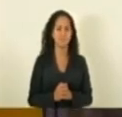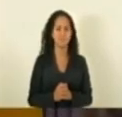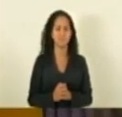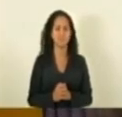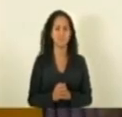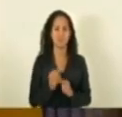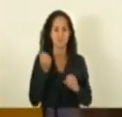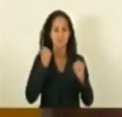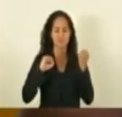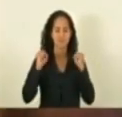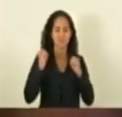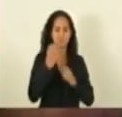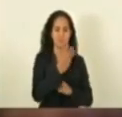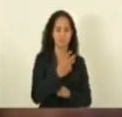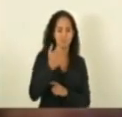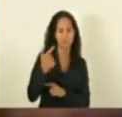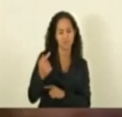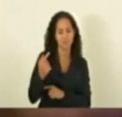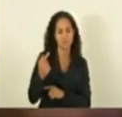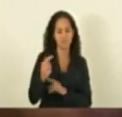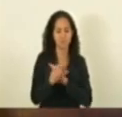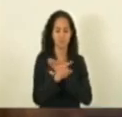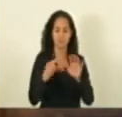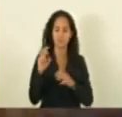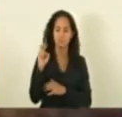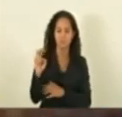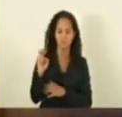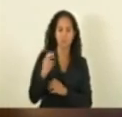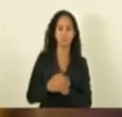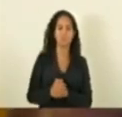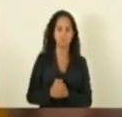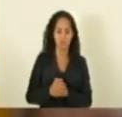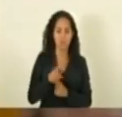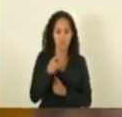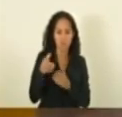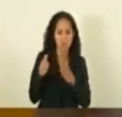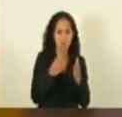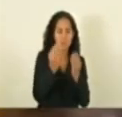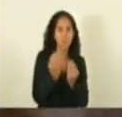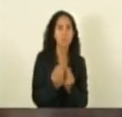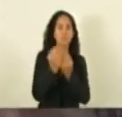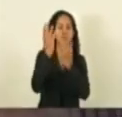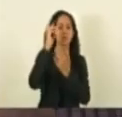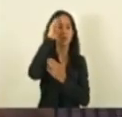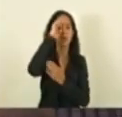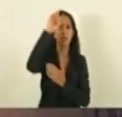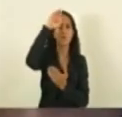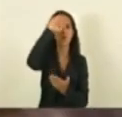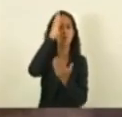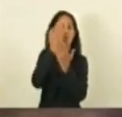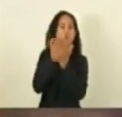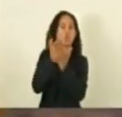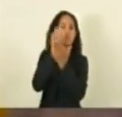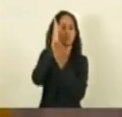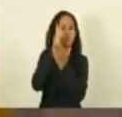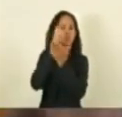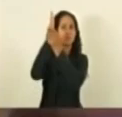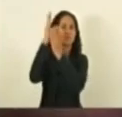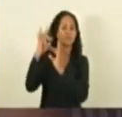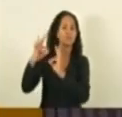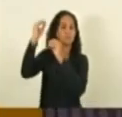Salmo 37, versículo 5. Entrega o seu caminho ao Senhor, confia nele e ele tudo